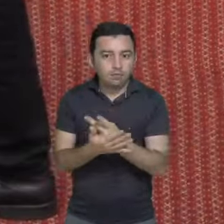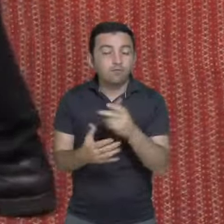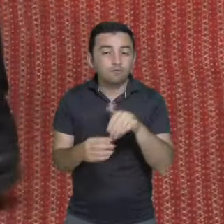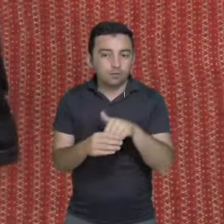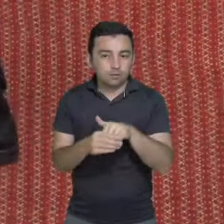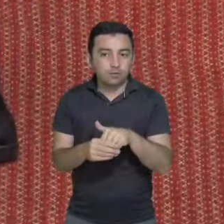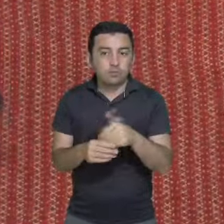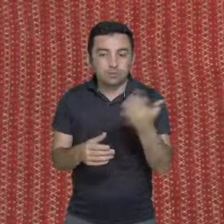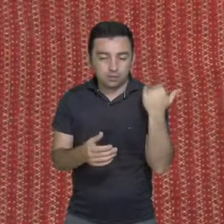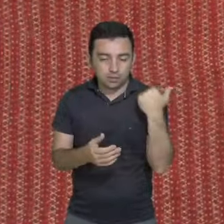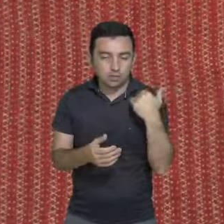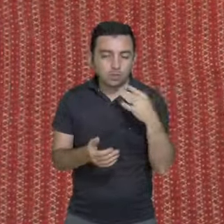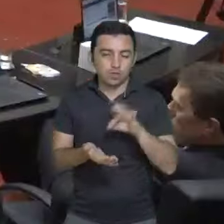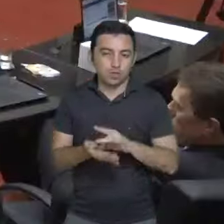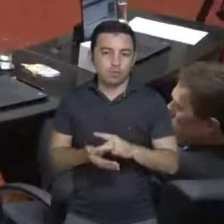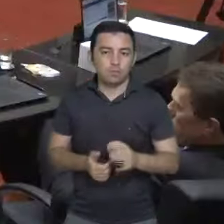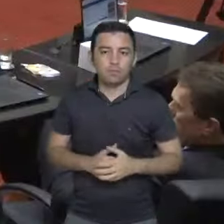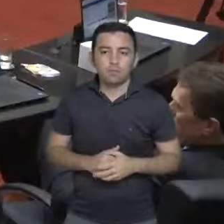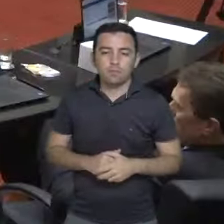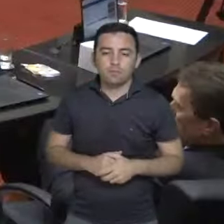projeto original. Obrigado.